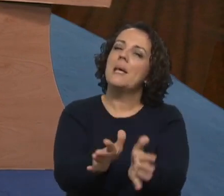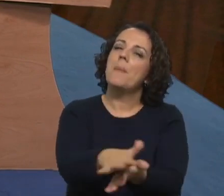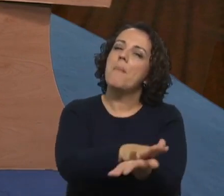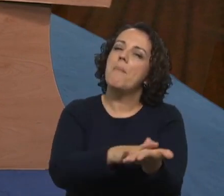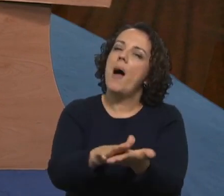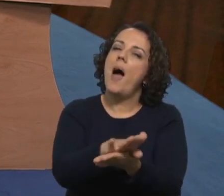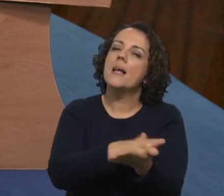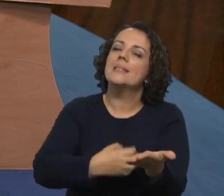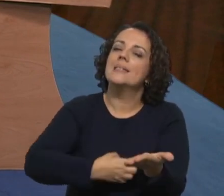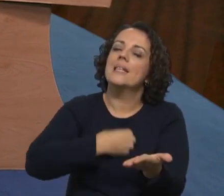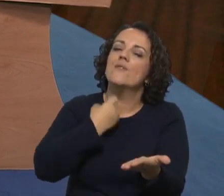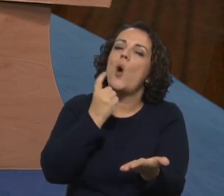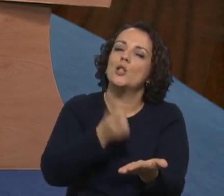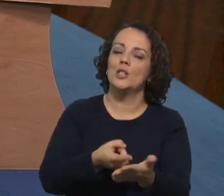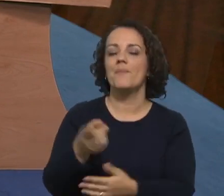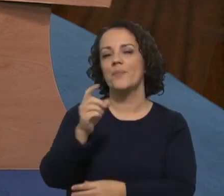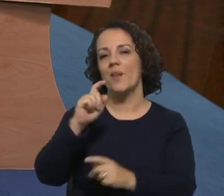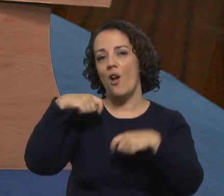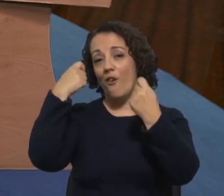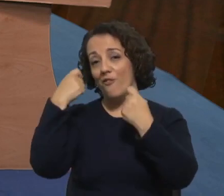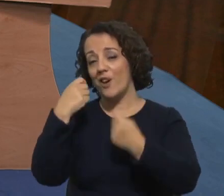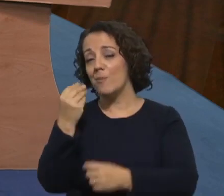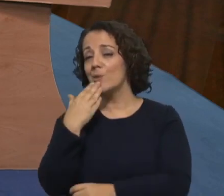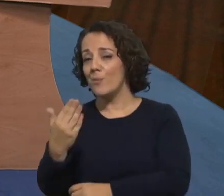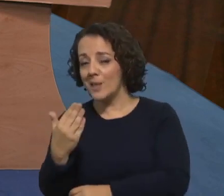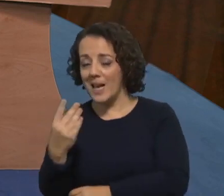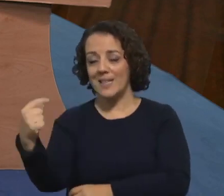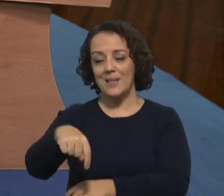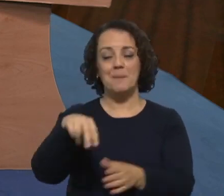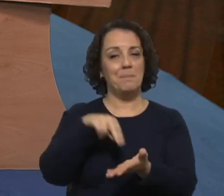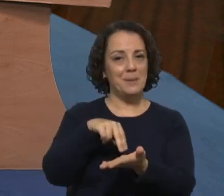presépio. Frei Isidro Lamelas, muito obrigado pela sua presença e desta partilha.